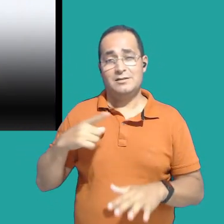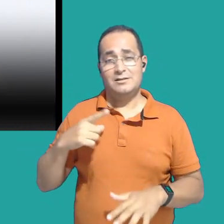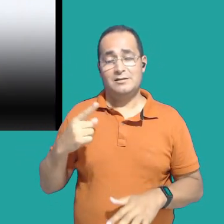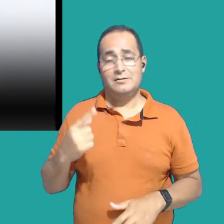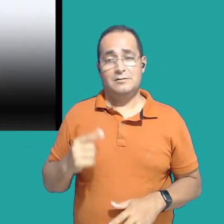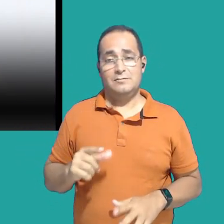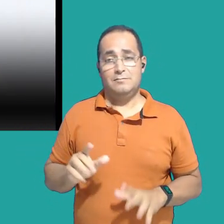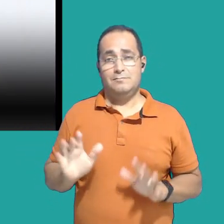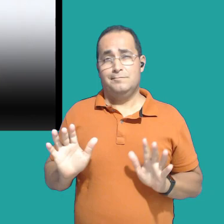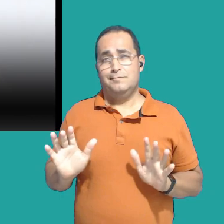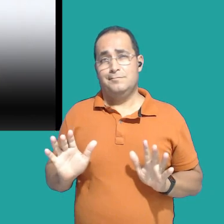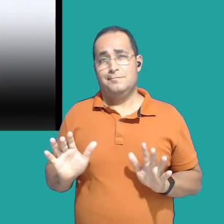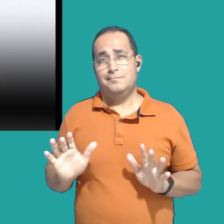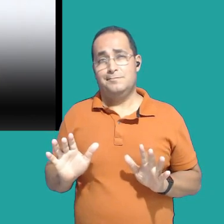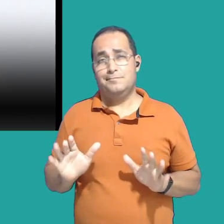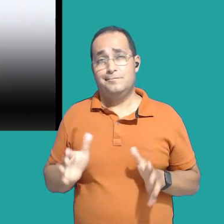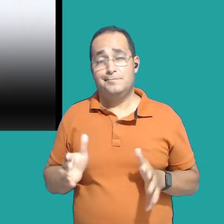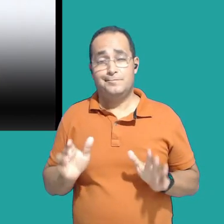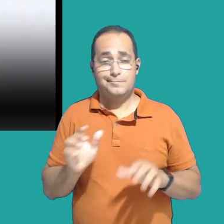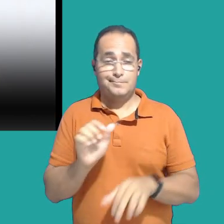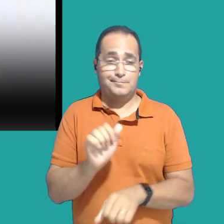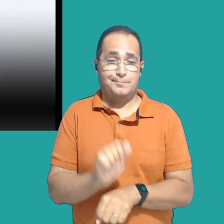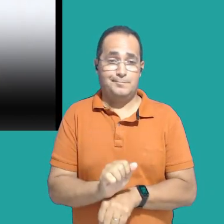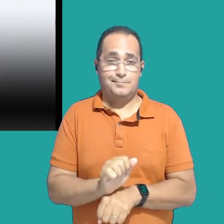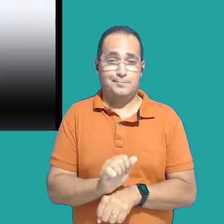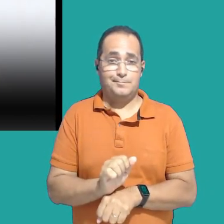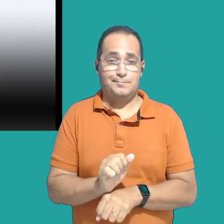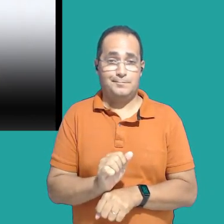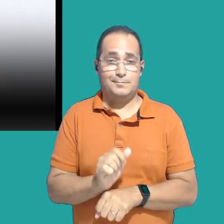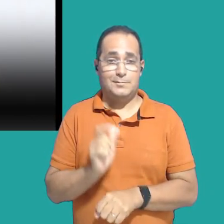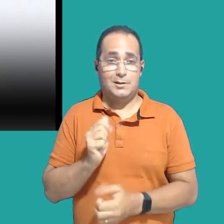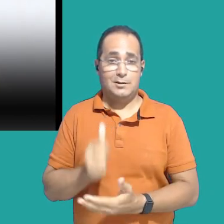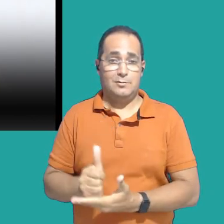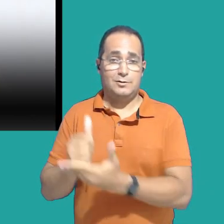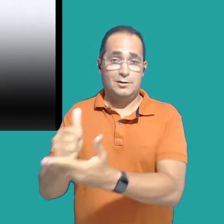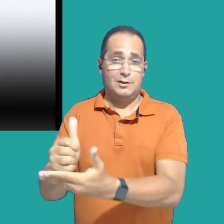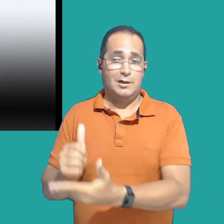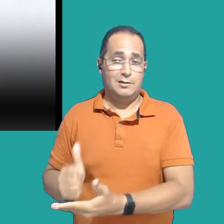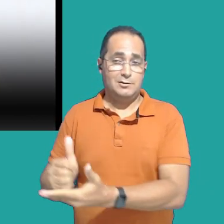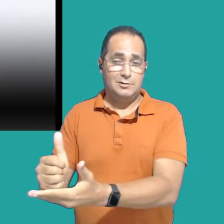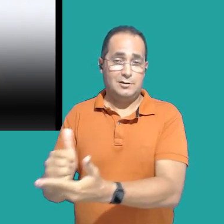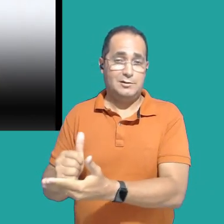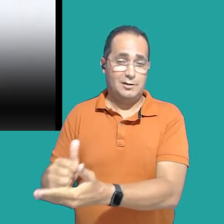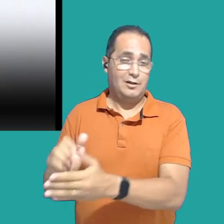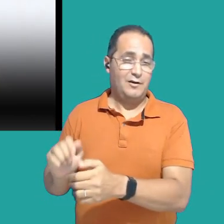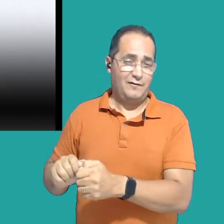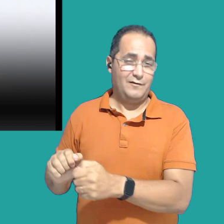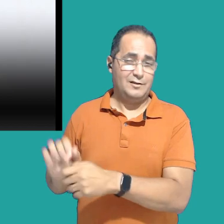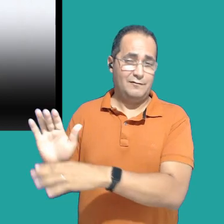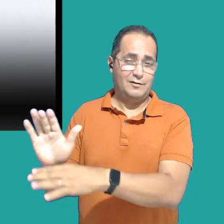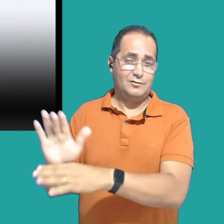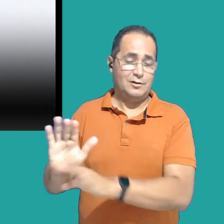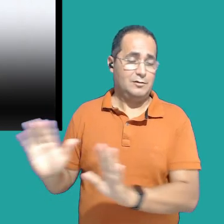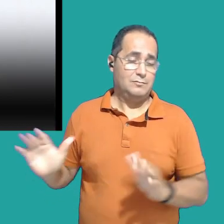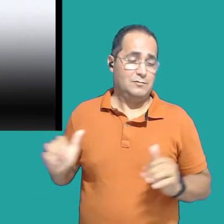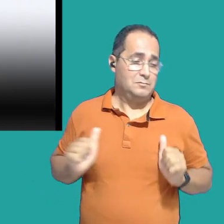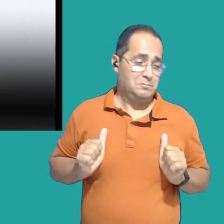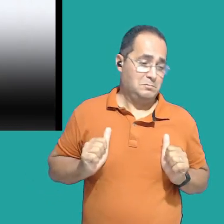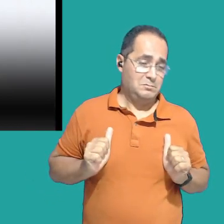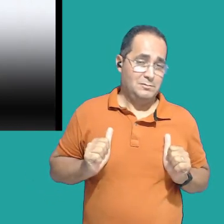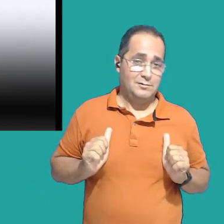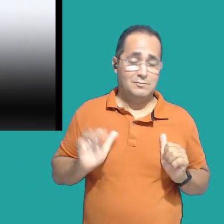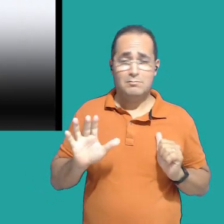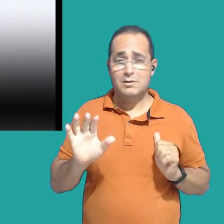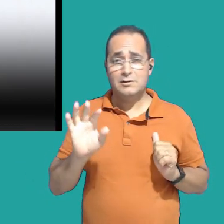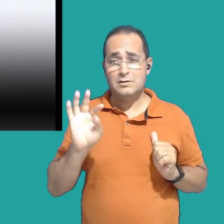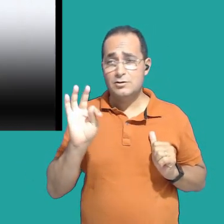acaba ficando muito naquele cubo, sabe? De, tem um auxiliar ali, tem um auxiliar ali, vai fazer. Sendo que os